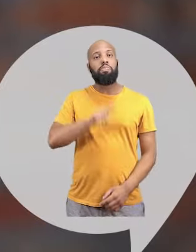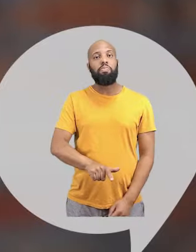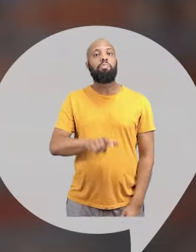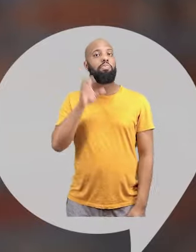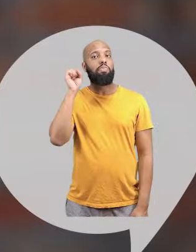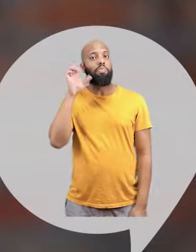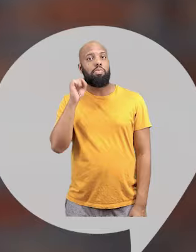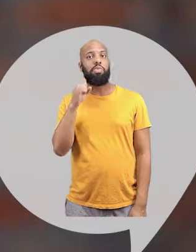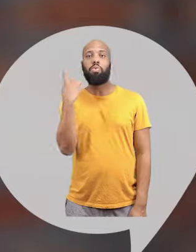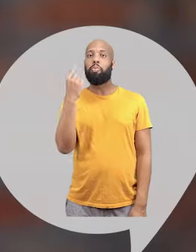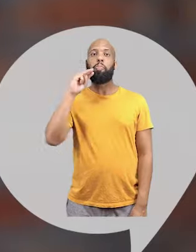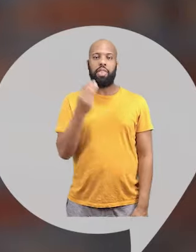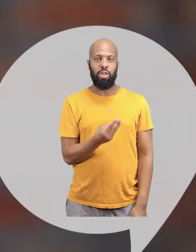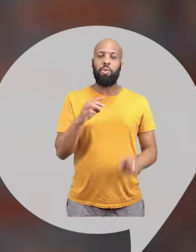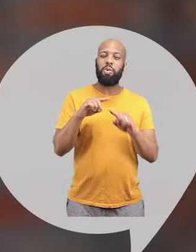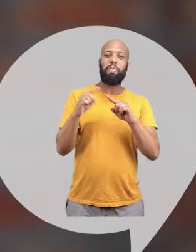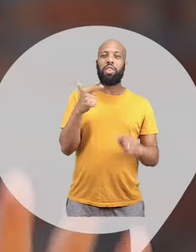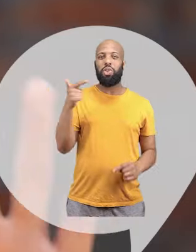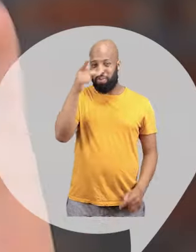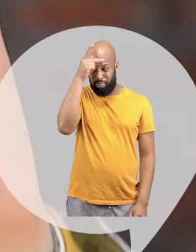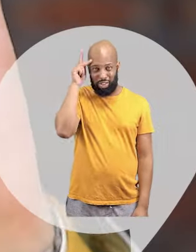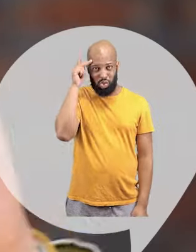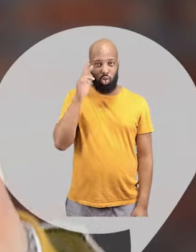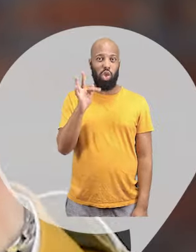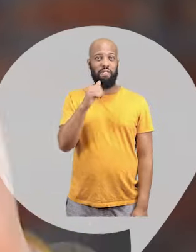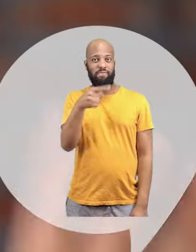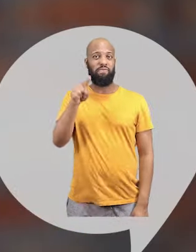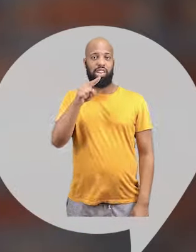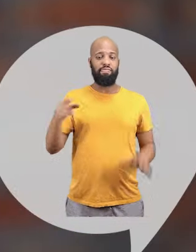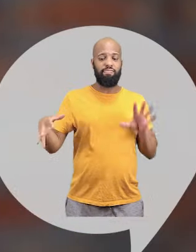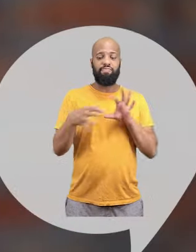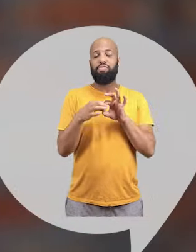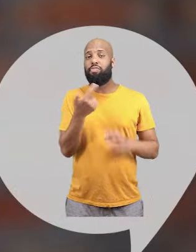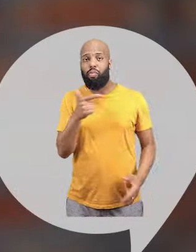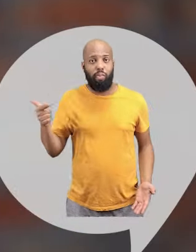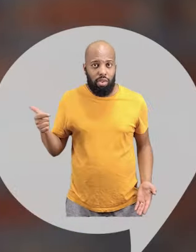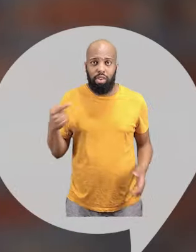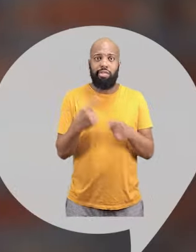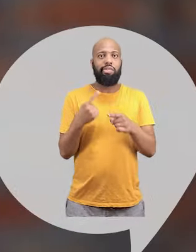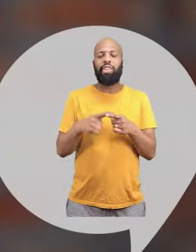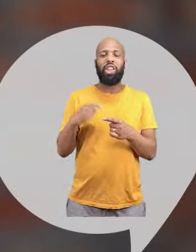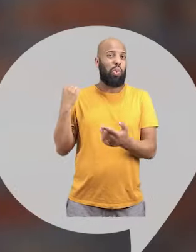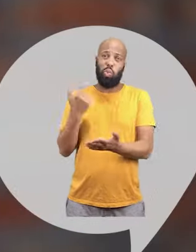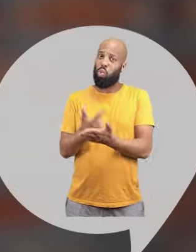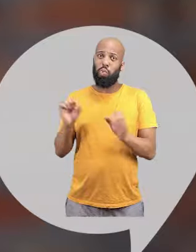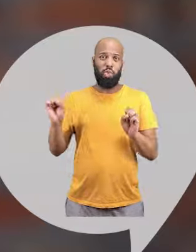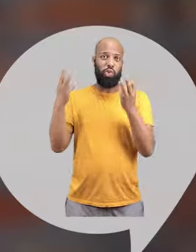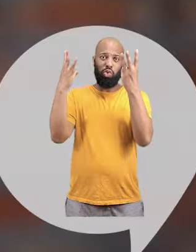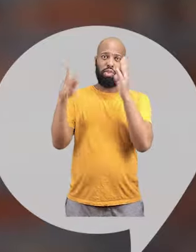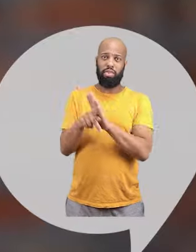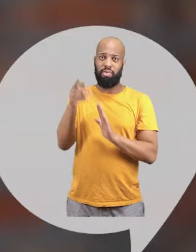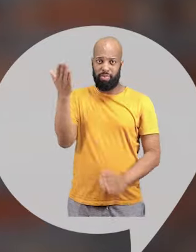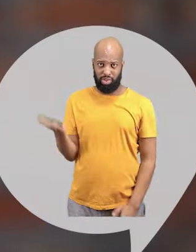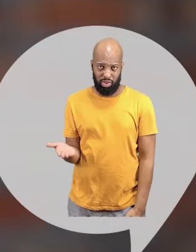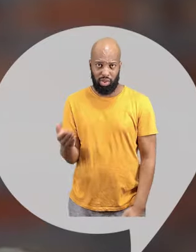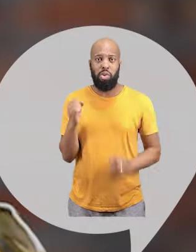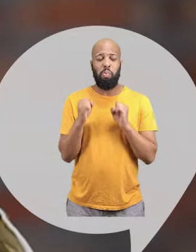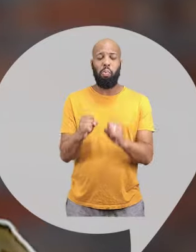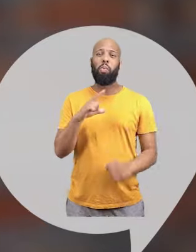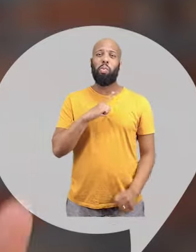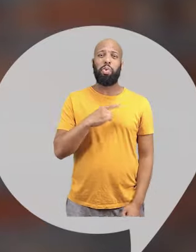milhão de beleza no Spotify Beleza não tem fãs você pode não tem fãs não tem conexão tipo você não compra um show dessa pessoa